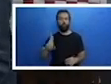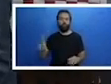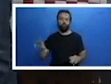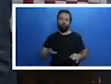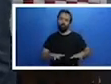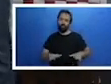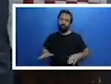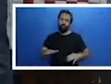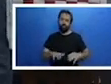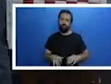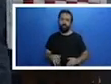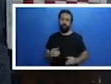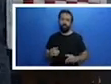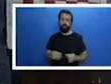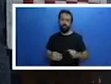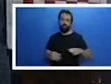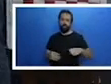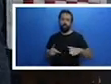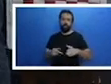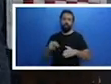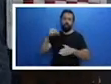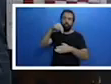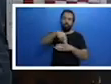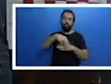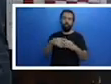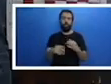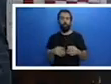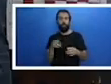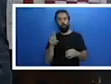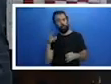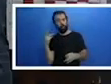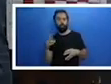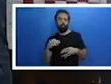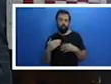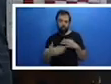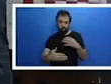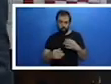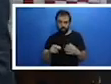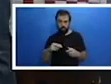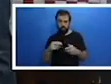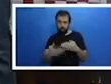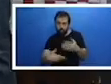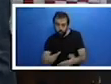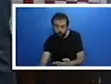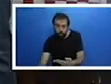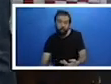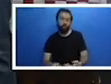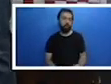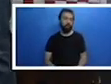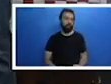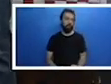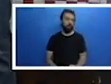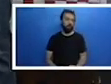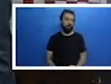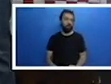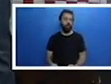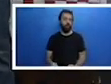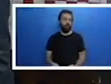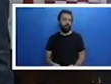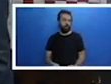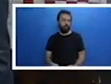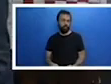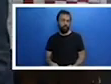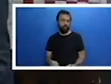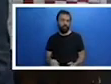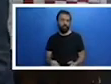assim surgiu esse esporte. Conversamos um pouquinho sobre a história, de como ele surgiu, os principais movimentos e os benefícios de se praticar o parkour. Sabemos